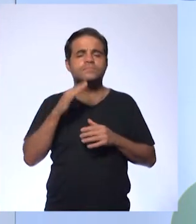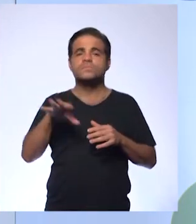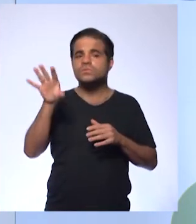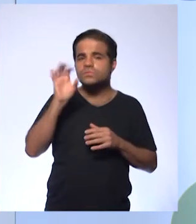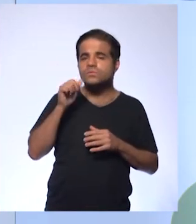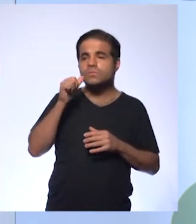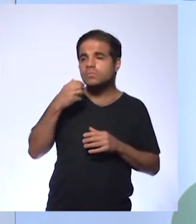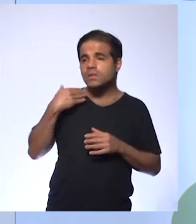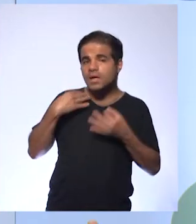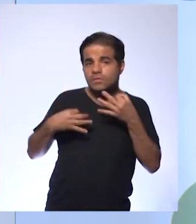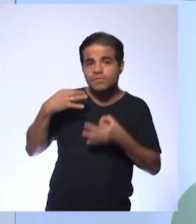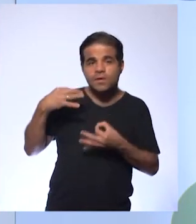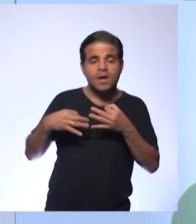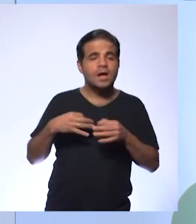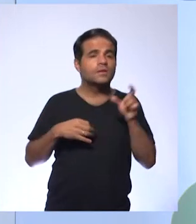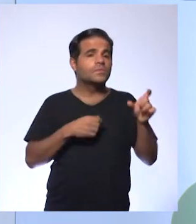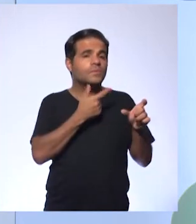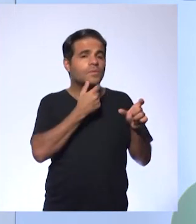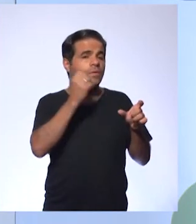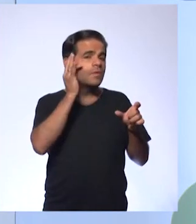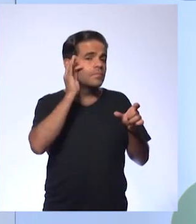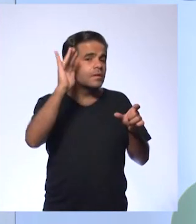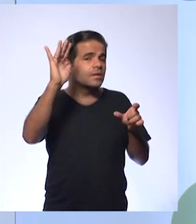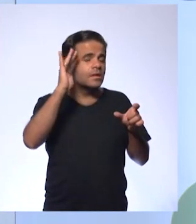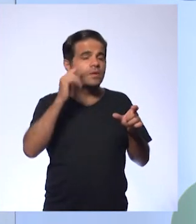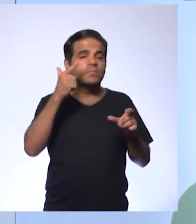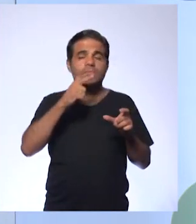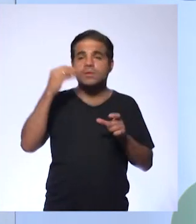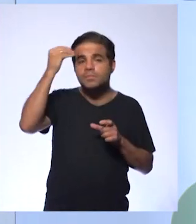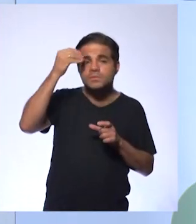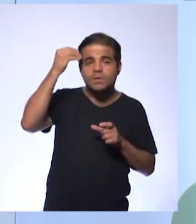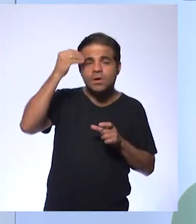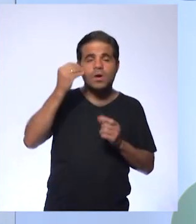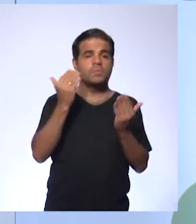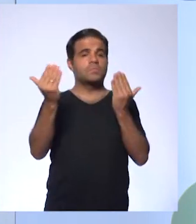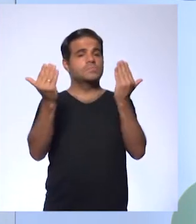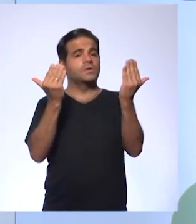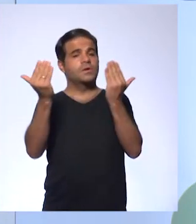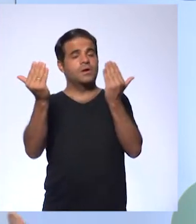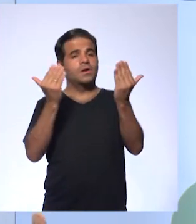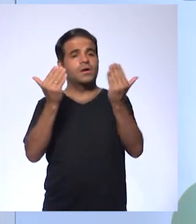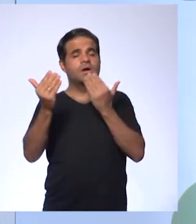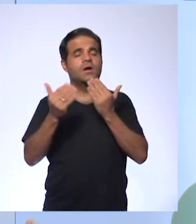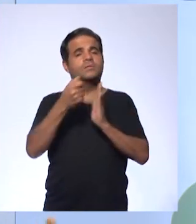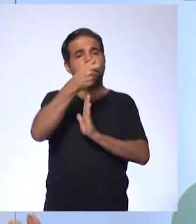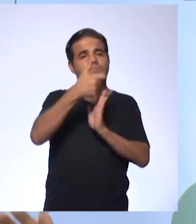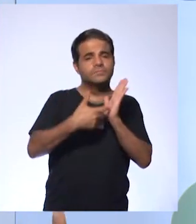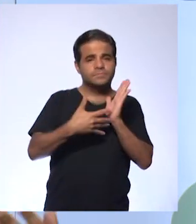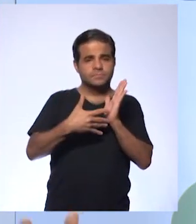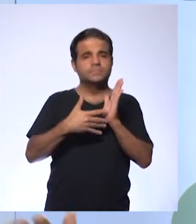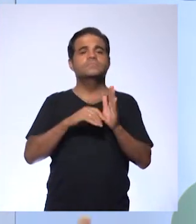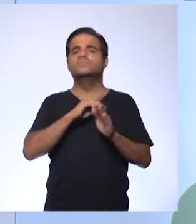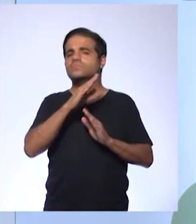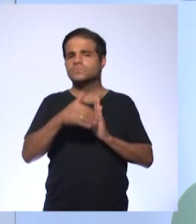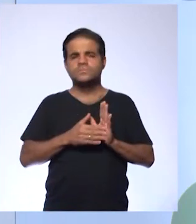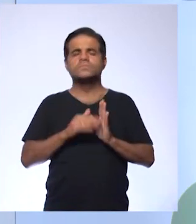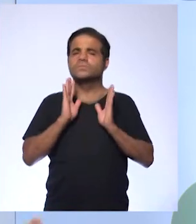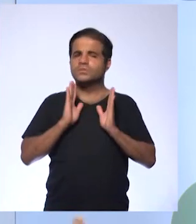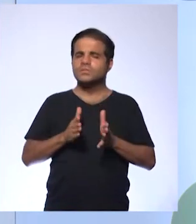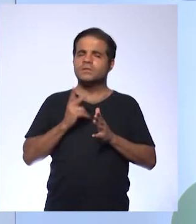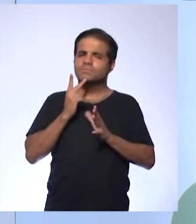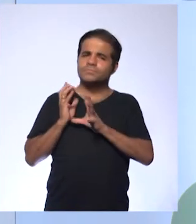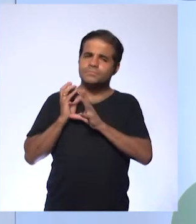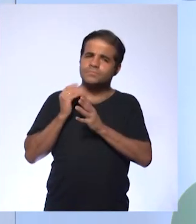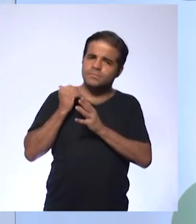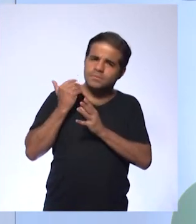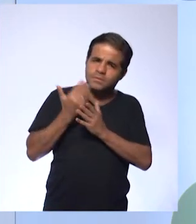uma advogada, um filósofo, uma psiquiatra, uma psicóloga, né, reforçando aquilo que a gente já vem falando desde